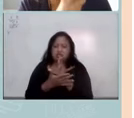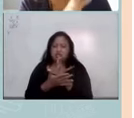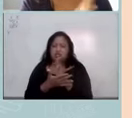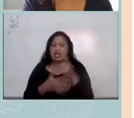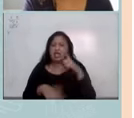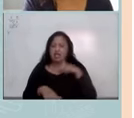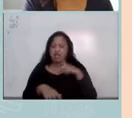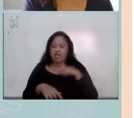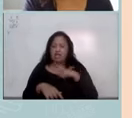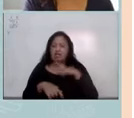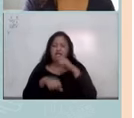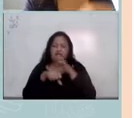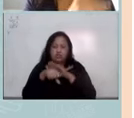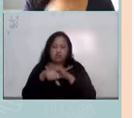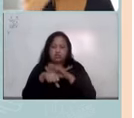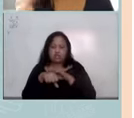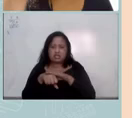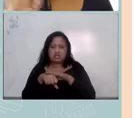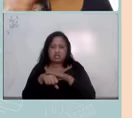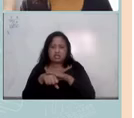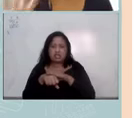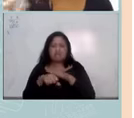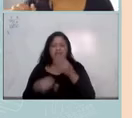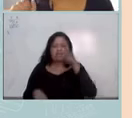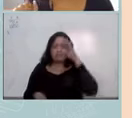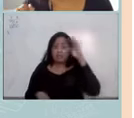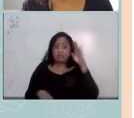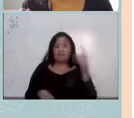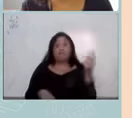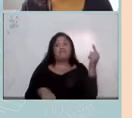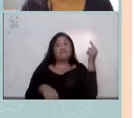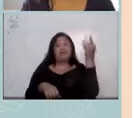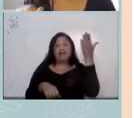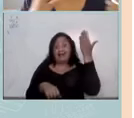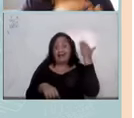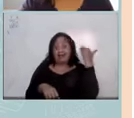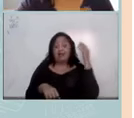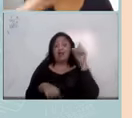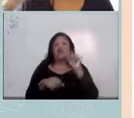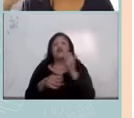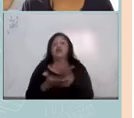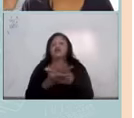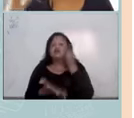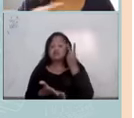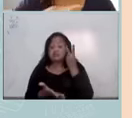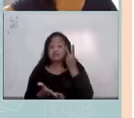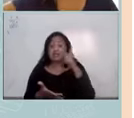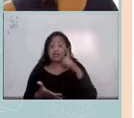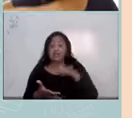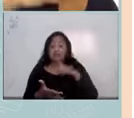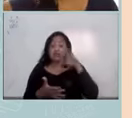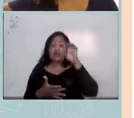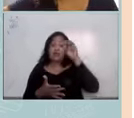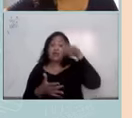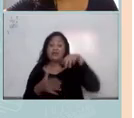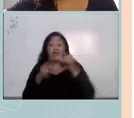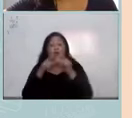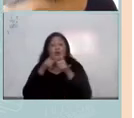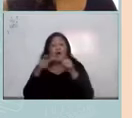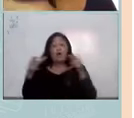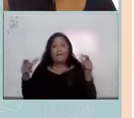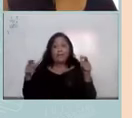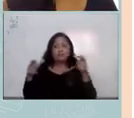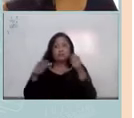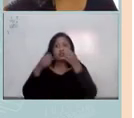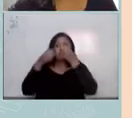uma doença endêmica naquela região. Mas o que aconteceu lá entre 2017 e 2018? Houve uma epidemia, ou seja, um aumento do número de